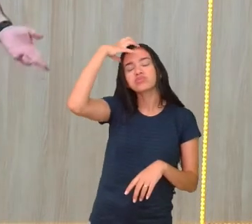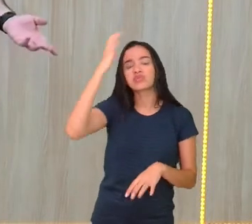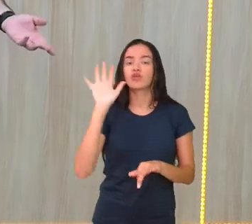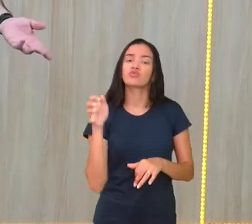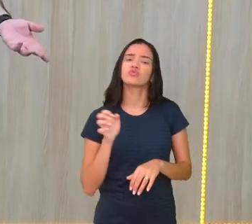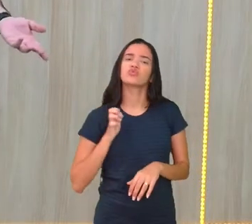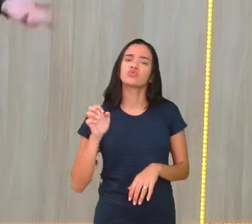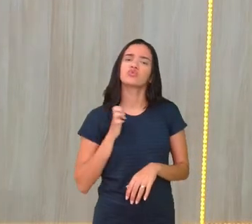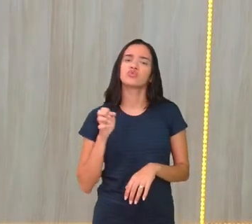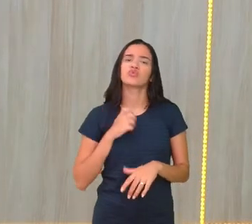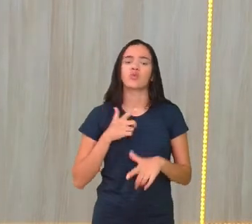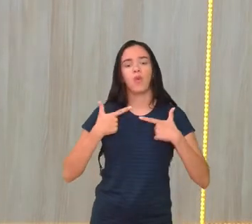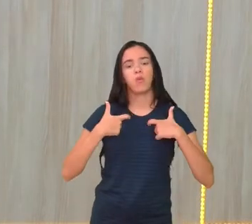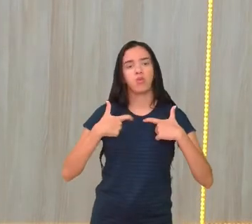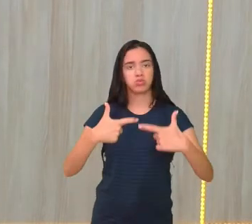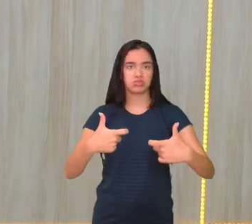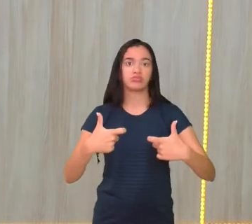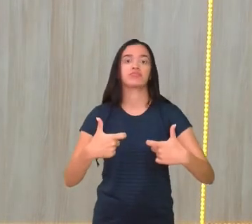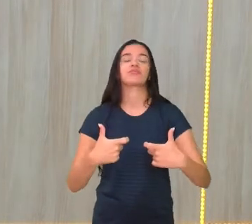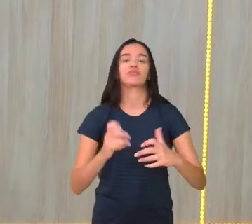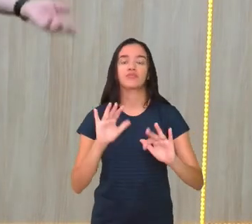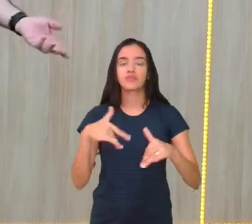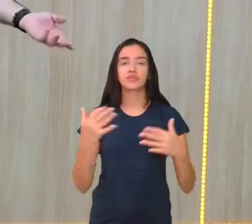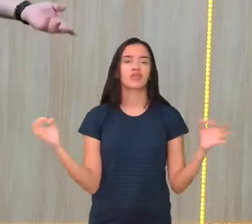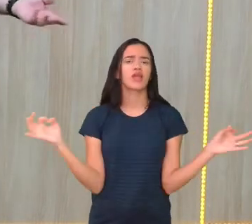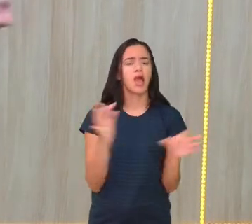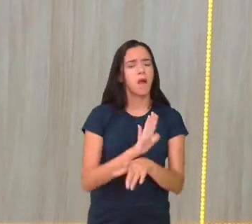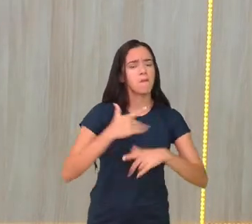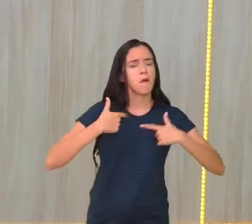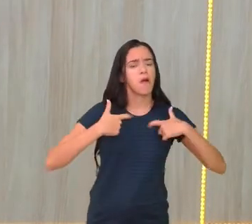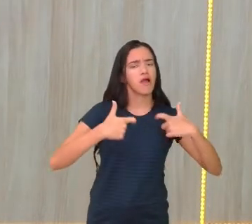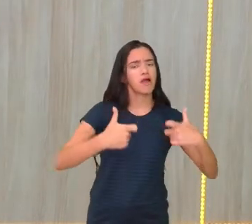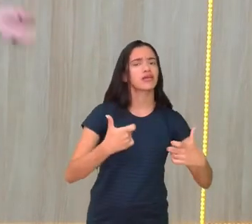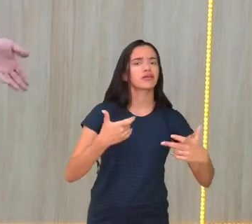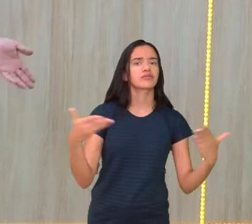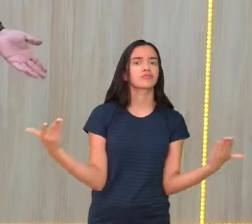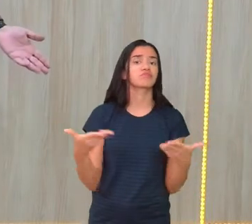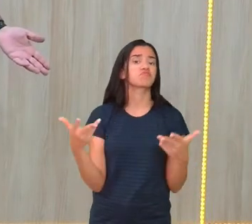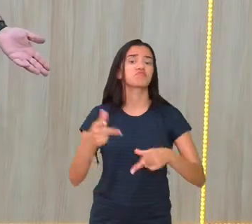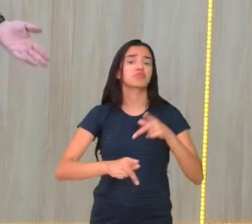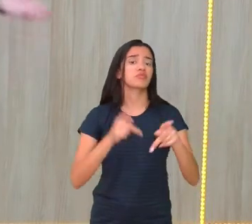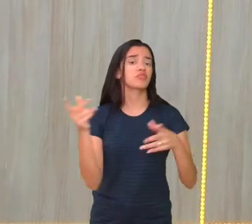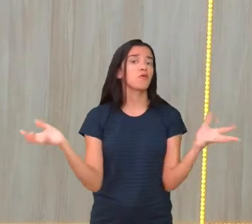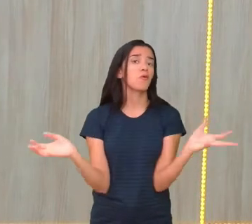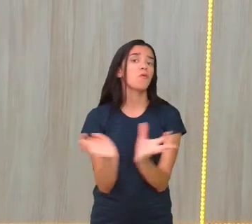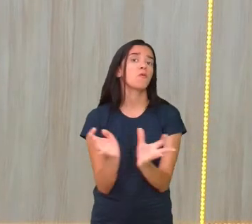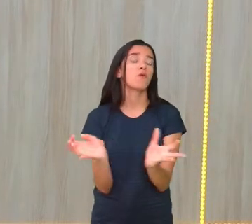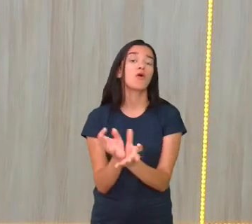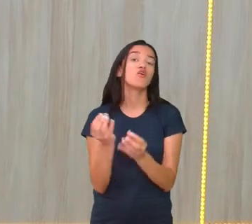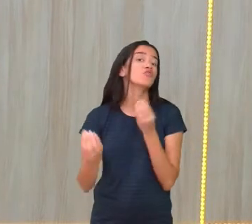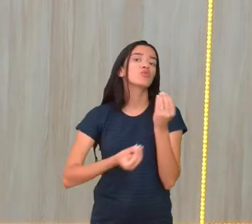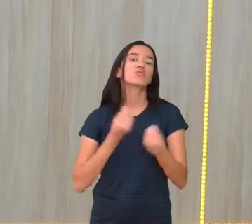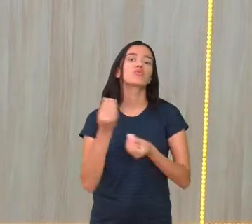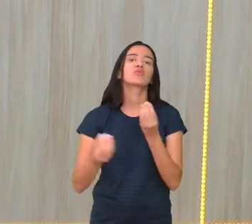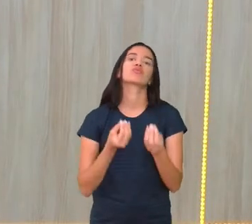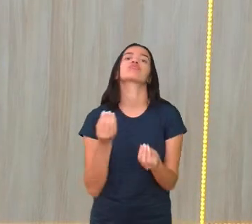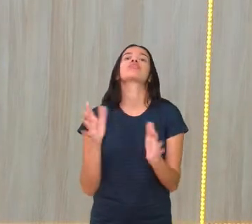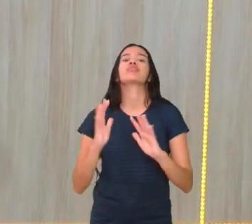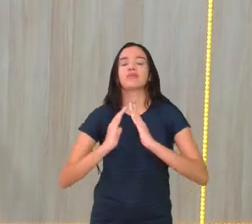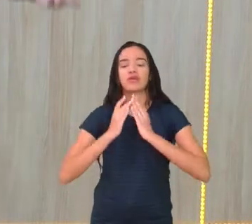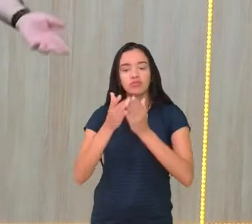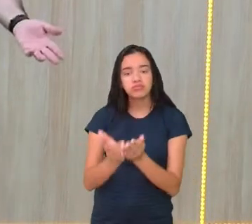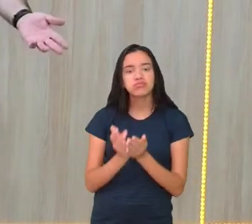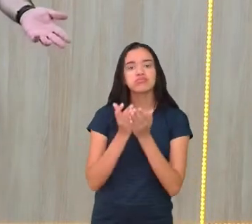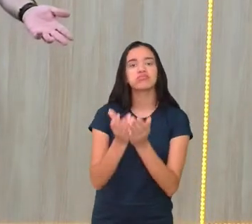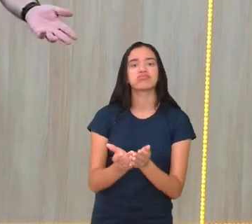guerra. Nesse sentido, acabou a guerra, vai ocupar esse pessoal como? Bota esse pessoal também nos barcos para ir